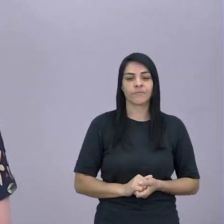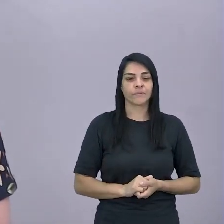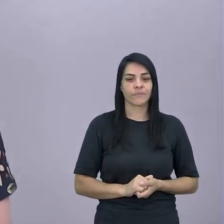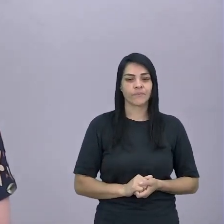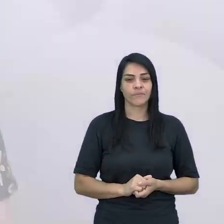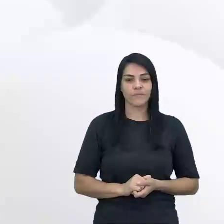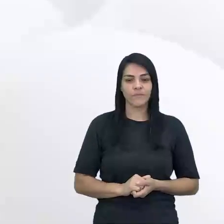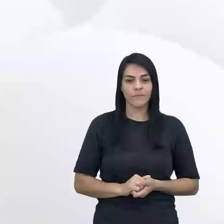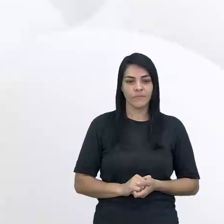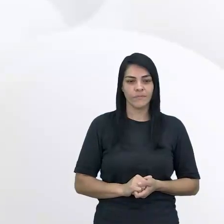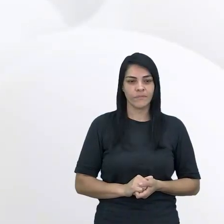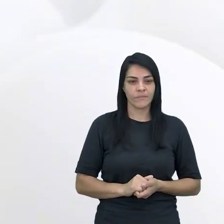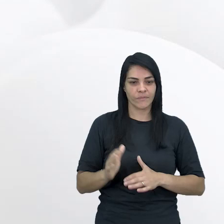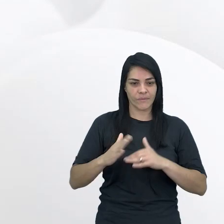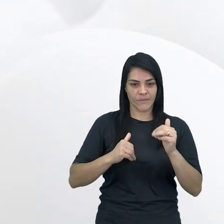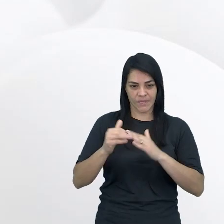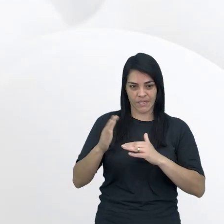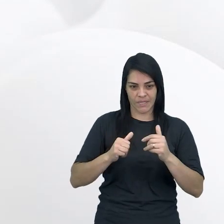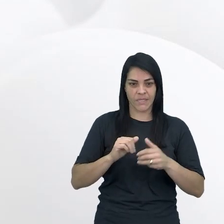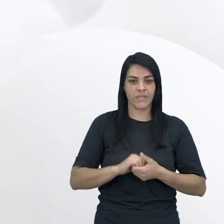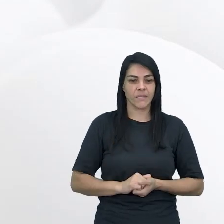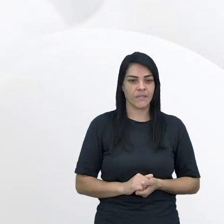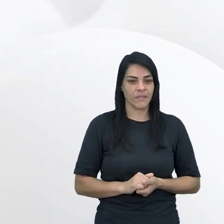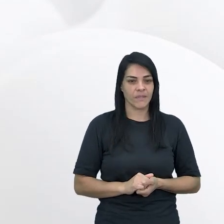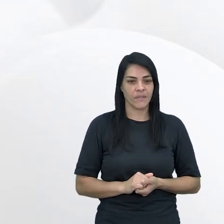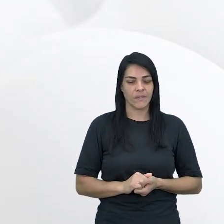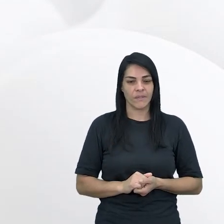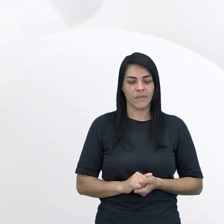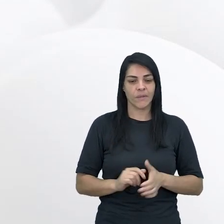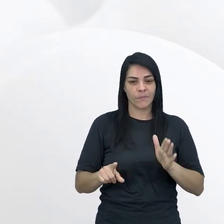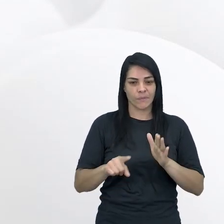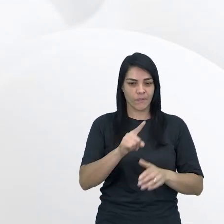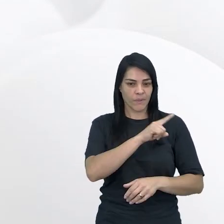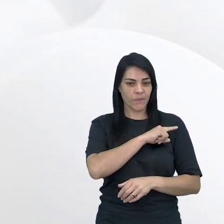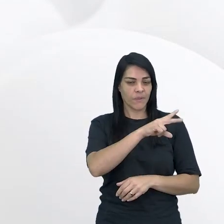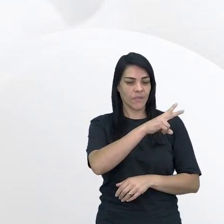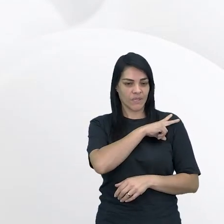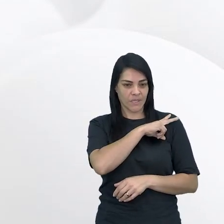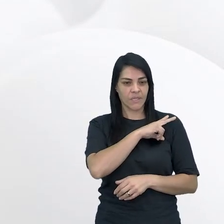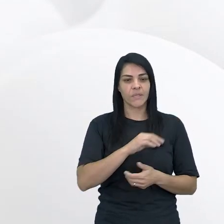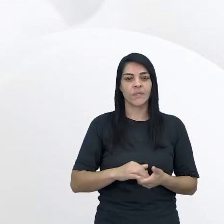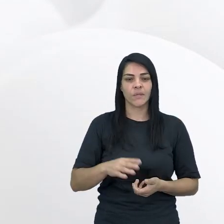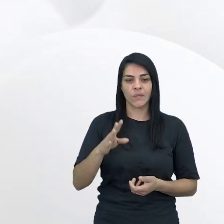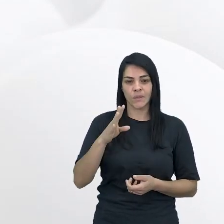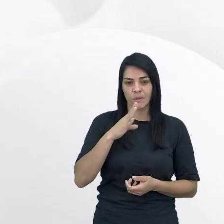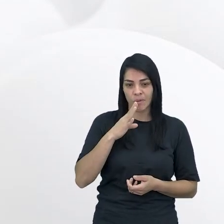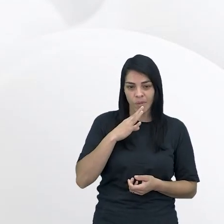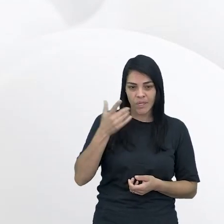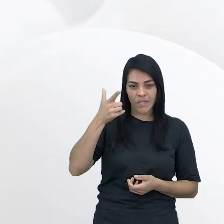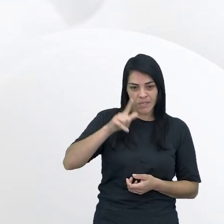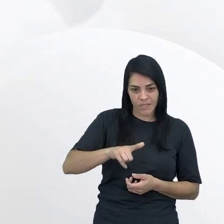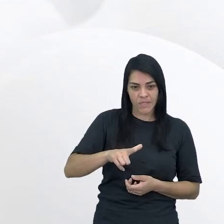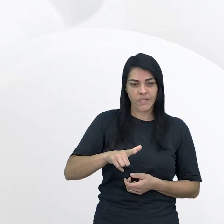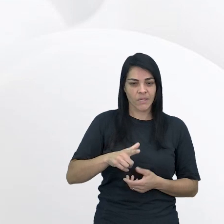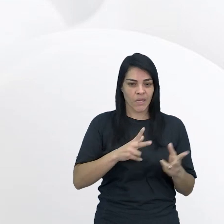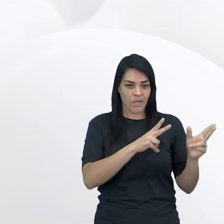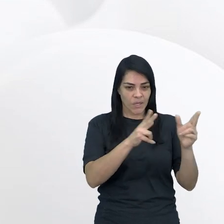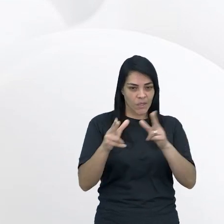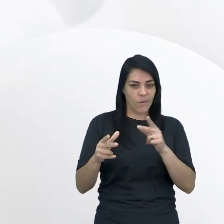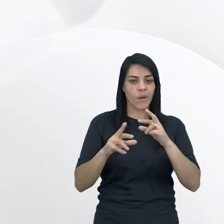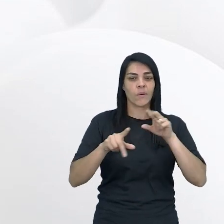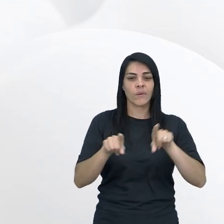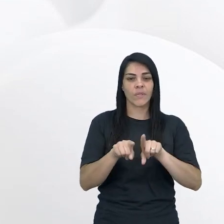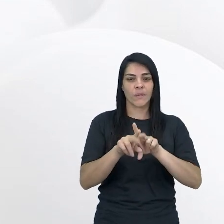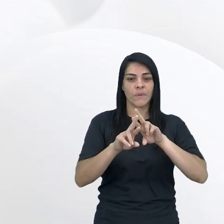Lá a habilidade articulada, né? Entre o primeiro e o segundo ano, reconhecer as semelhanças e diferenças entre